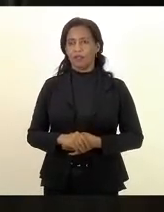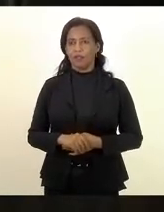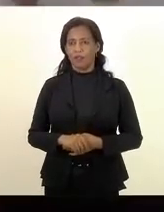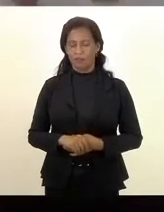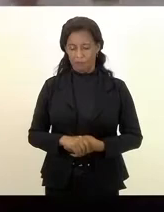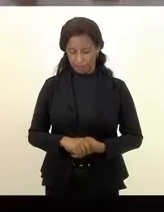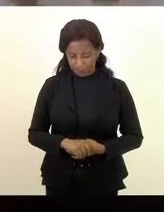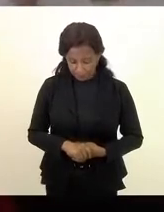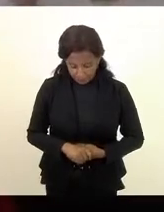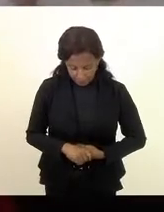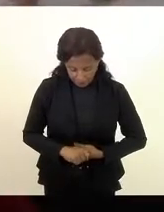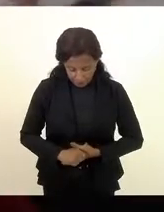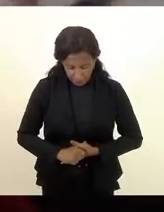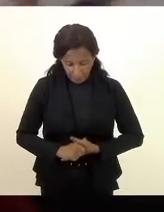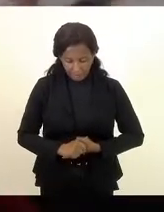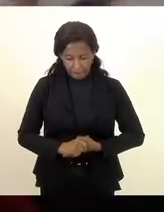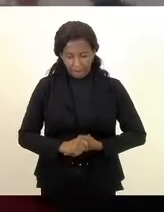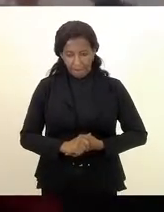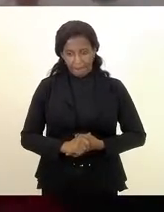eu quero